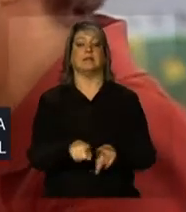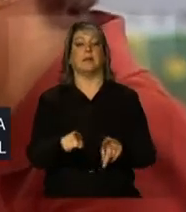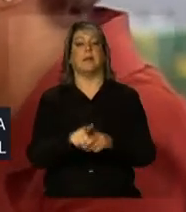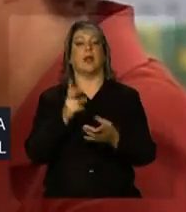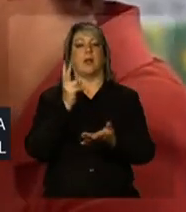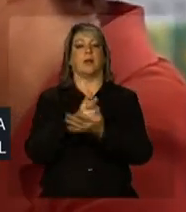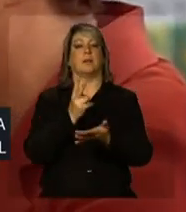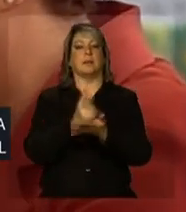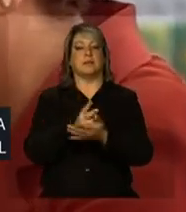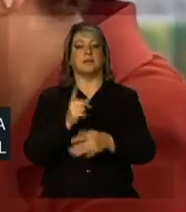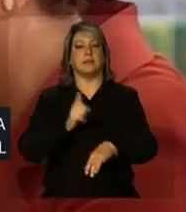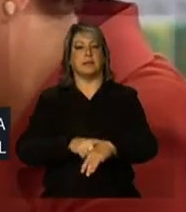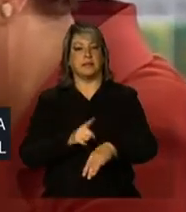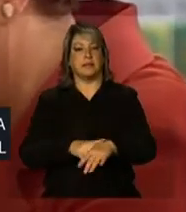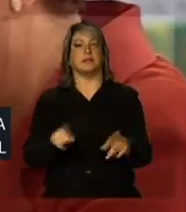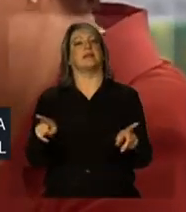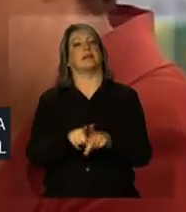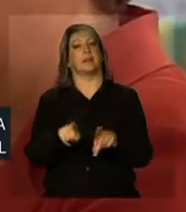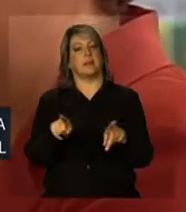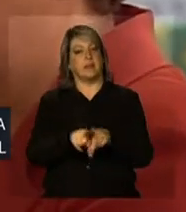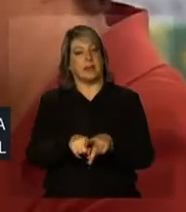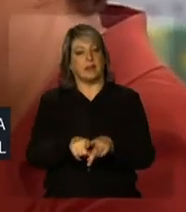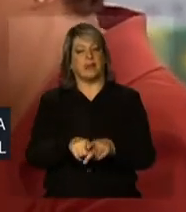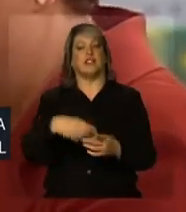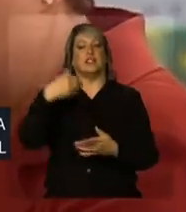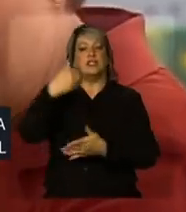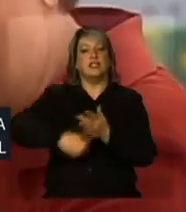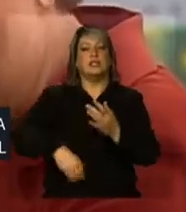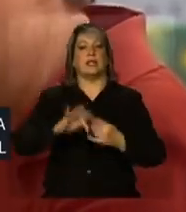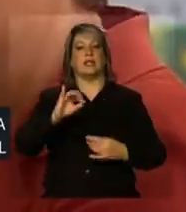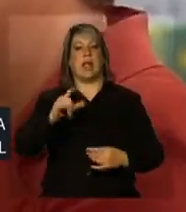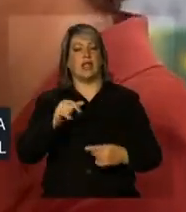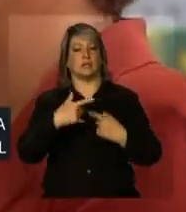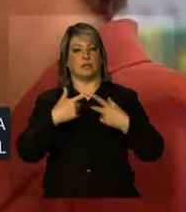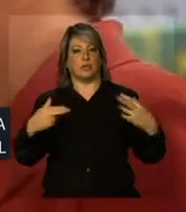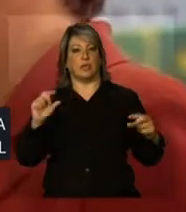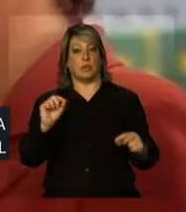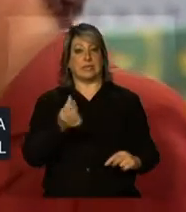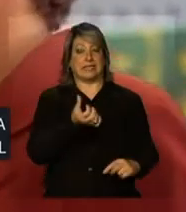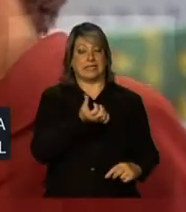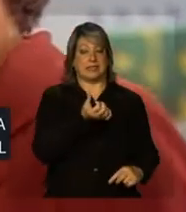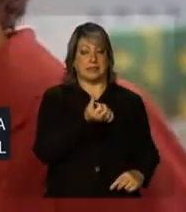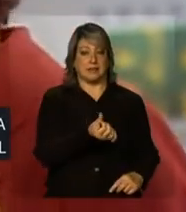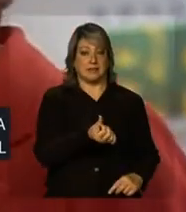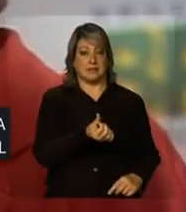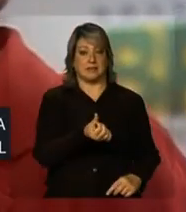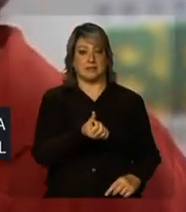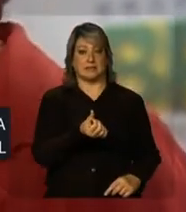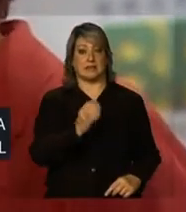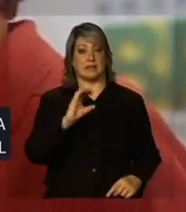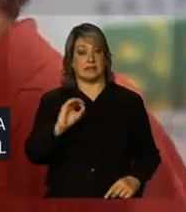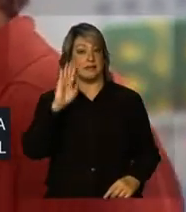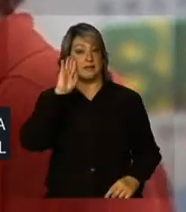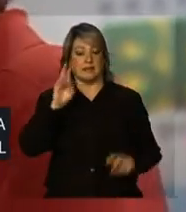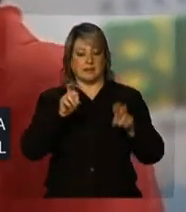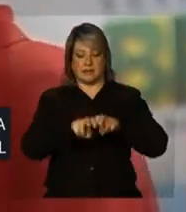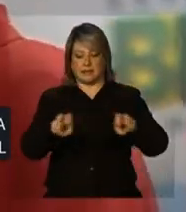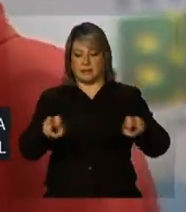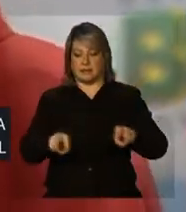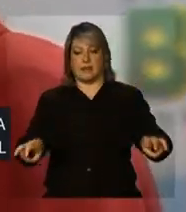mesmo tempo nós iremos subsidiar e em 60 assentos